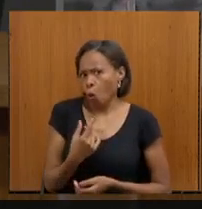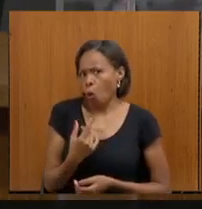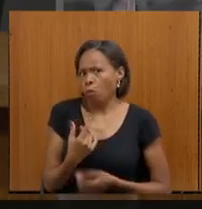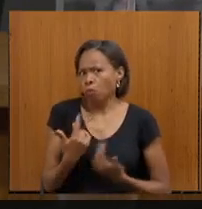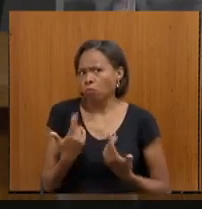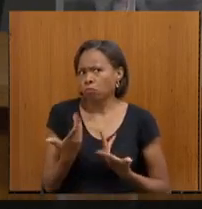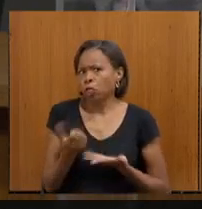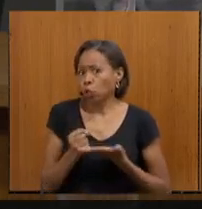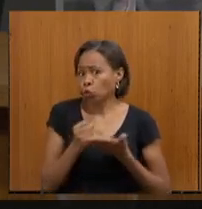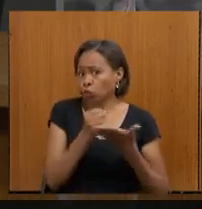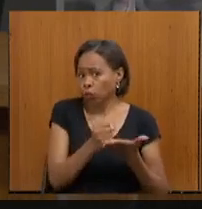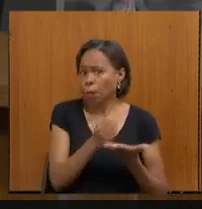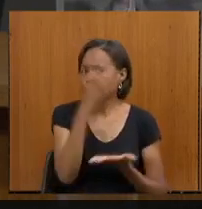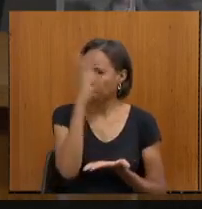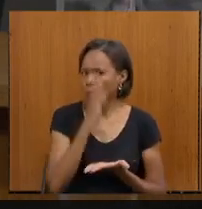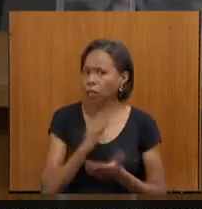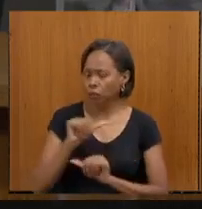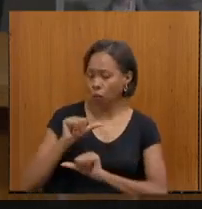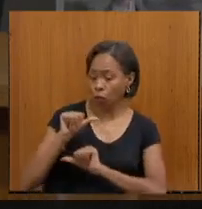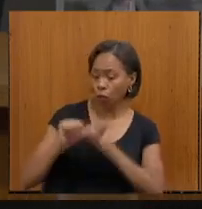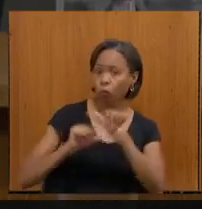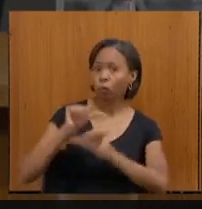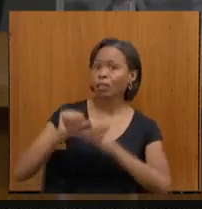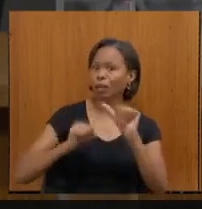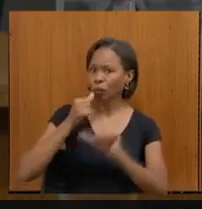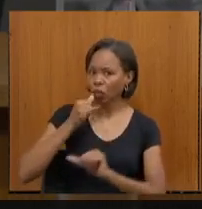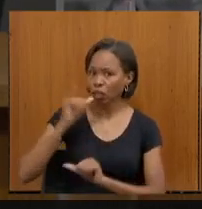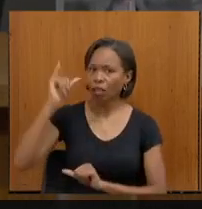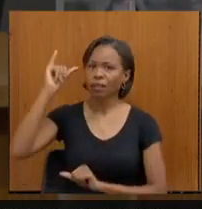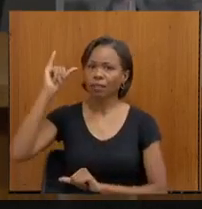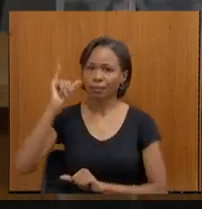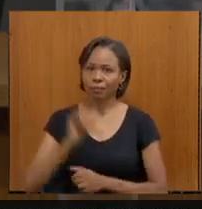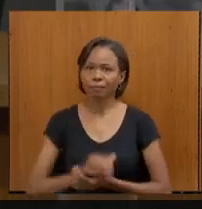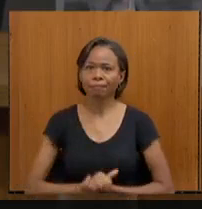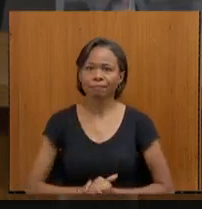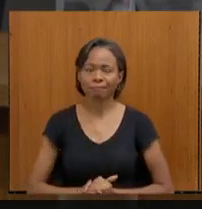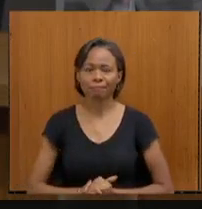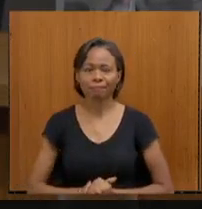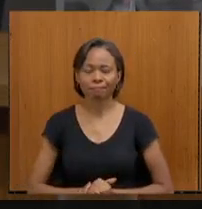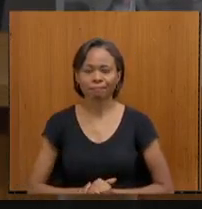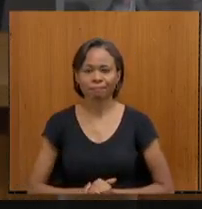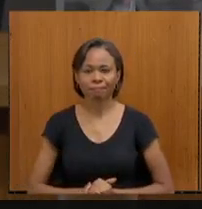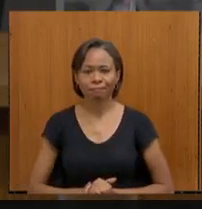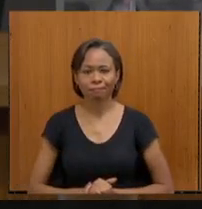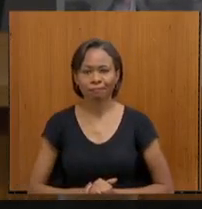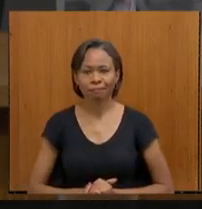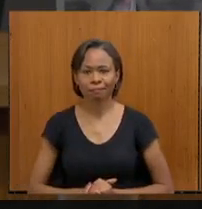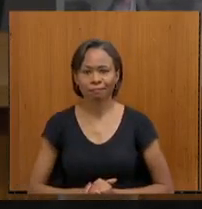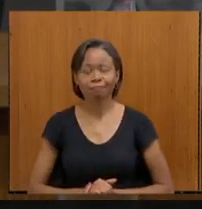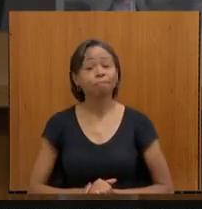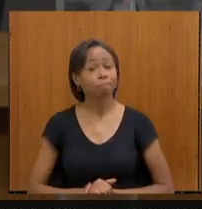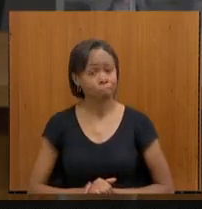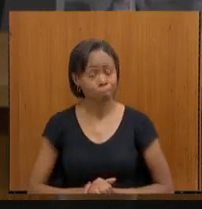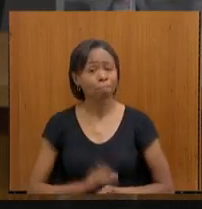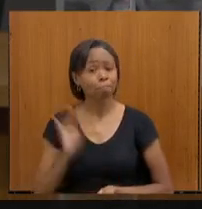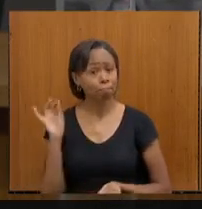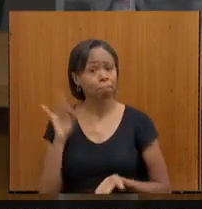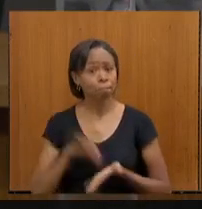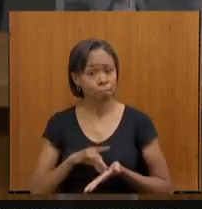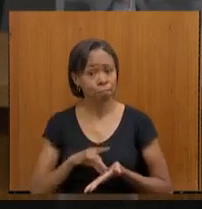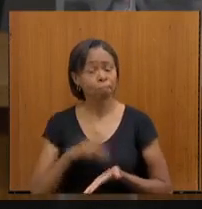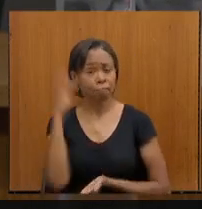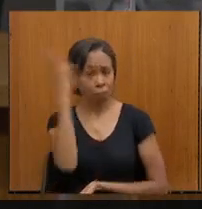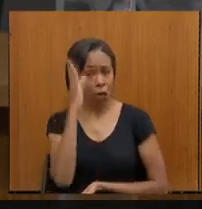de ajudar Brasil nessa transformação energética próximos light bom então eu Brasil realmente tem